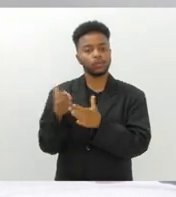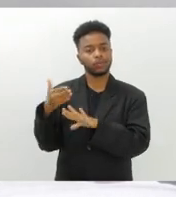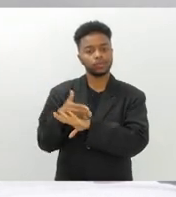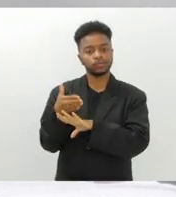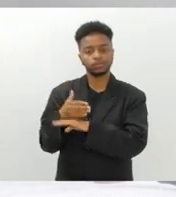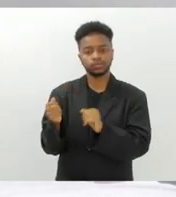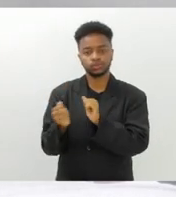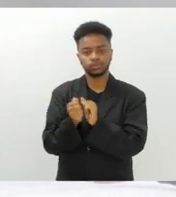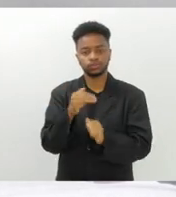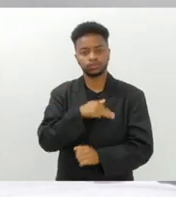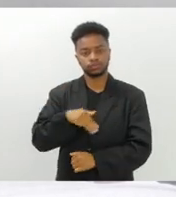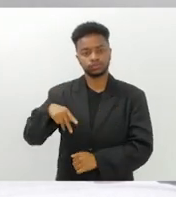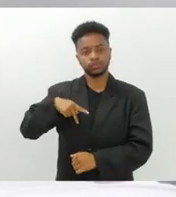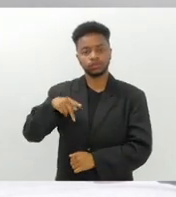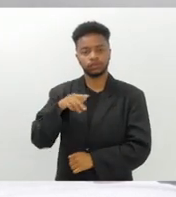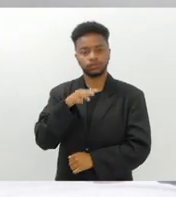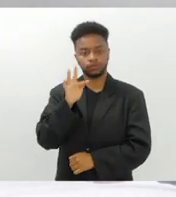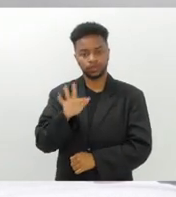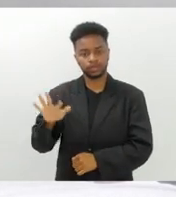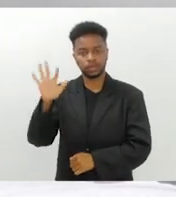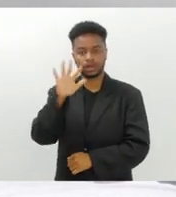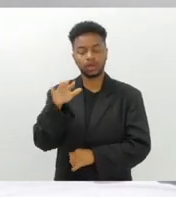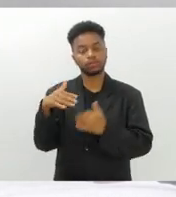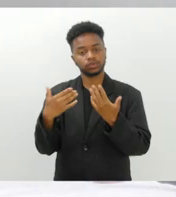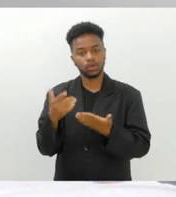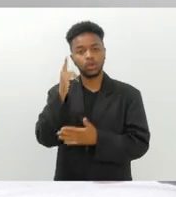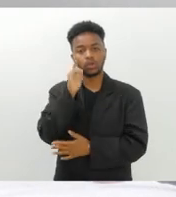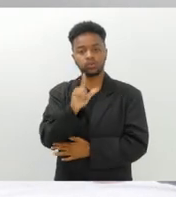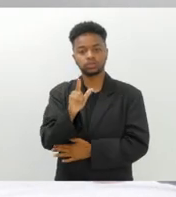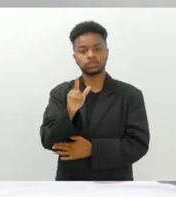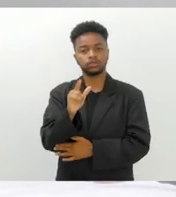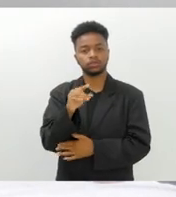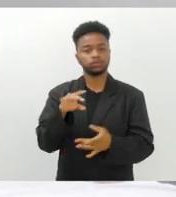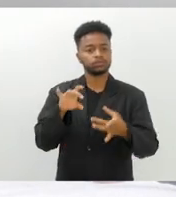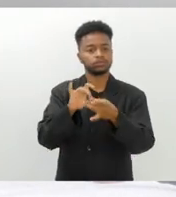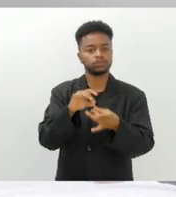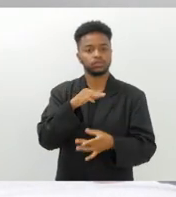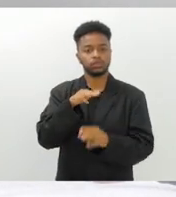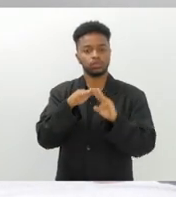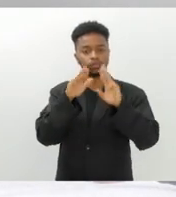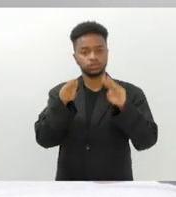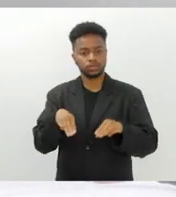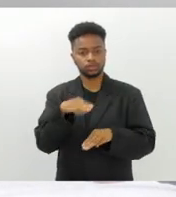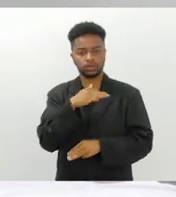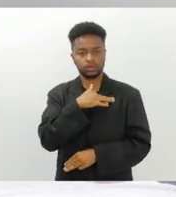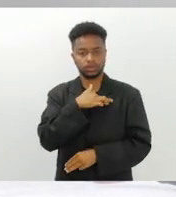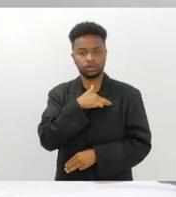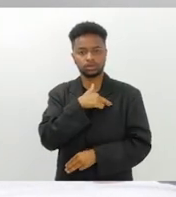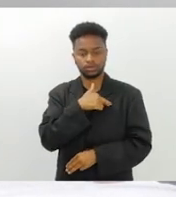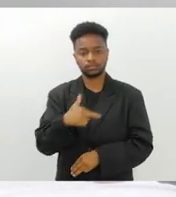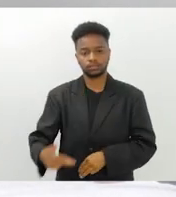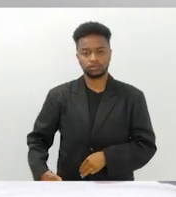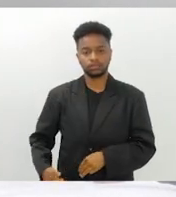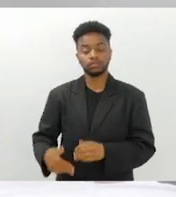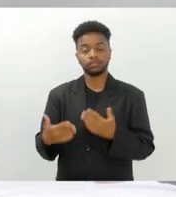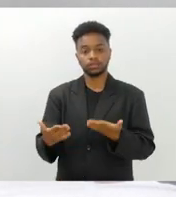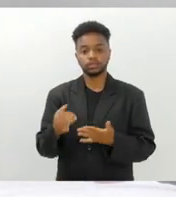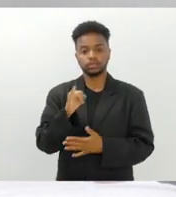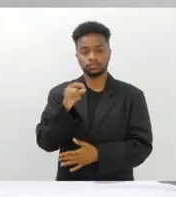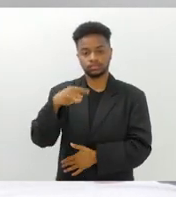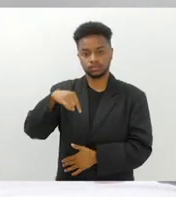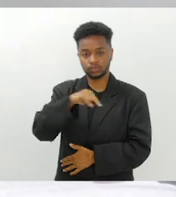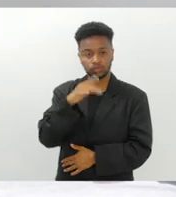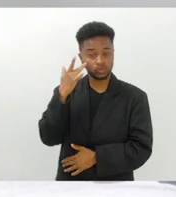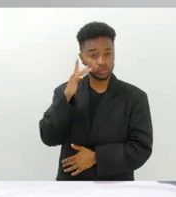Federal, e finalmente chegou no Museu da República, lembrando, para quem não sabe, que esses objetos